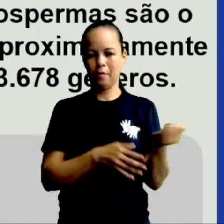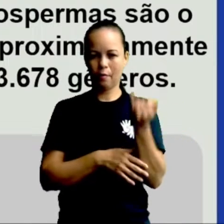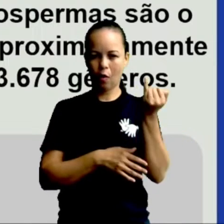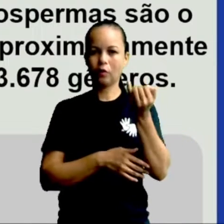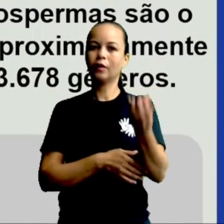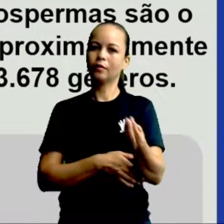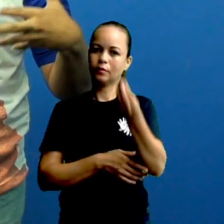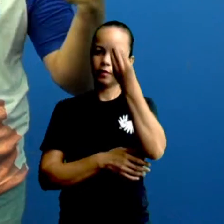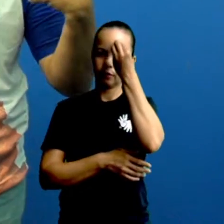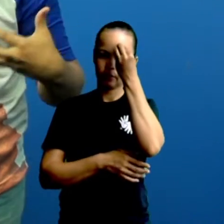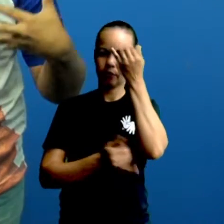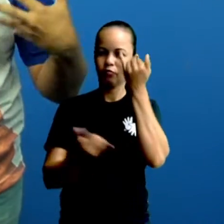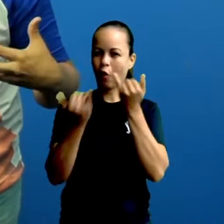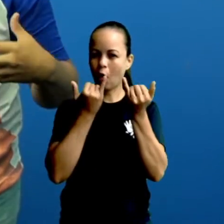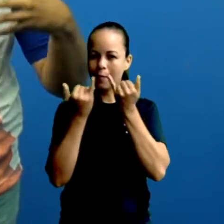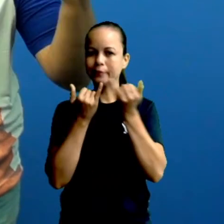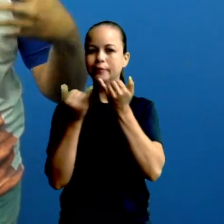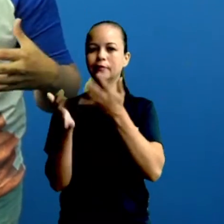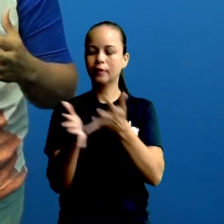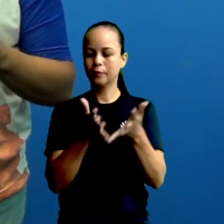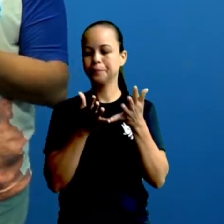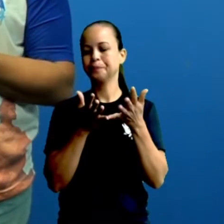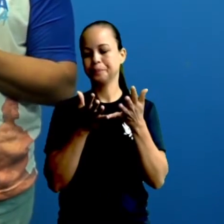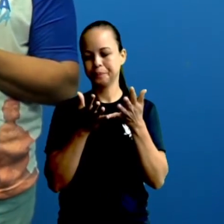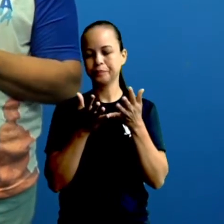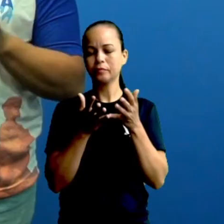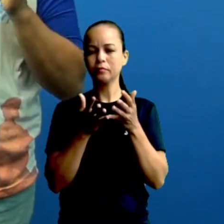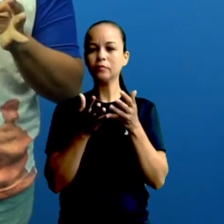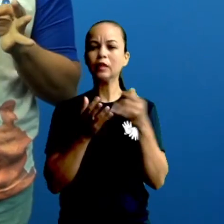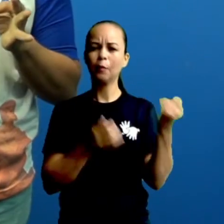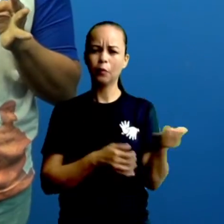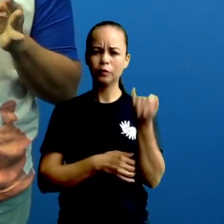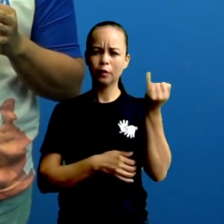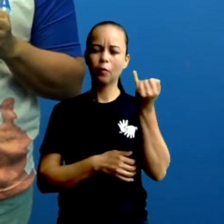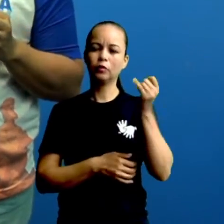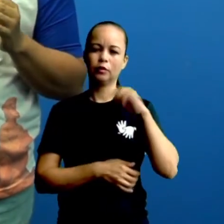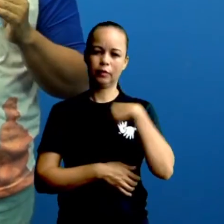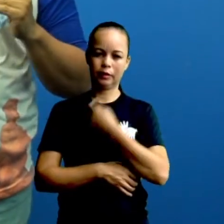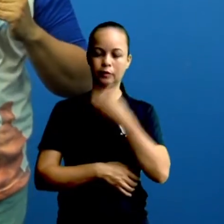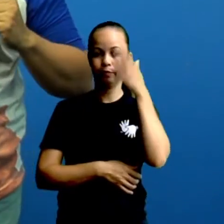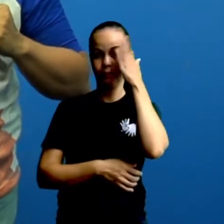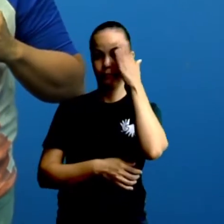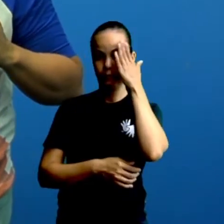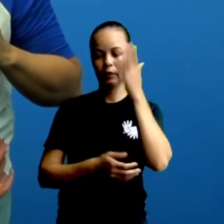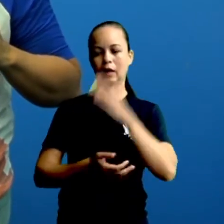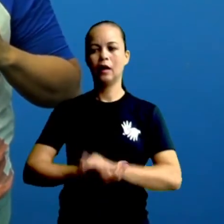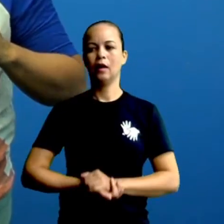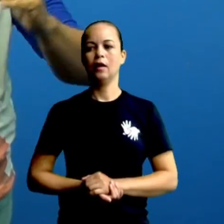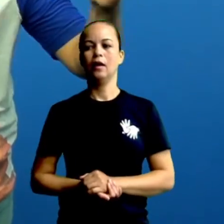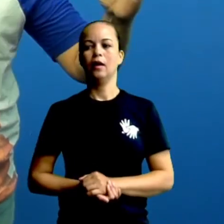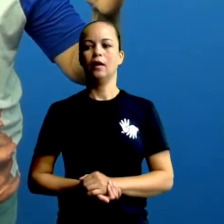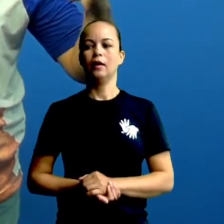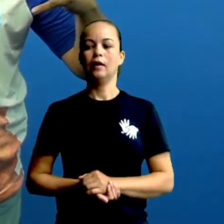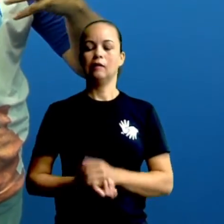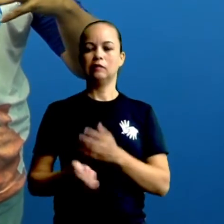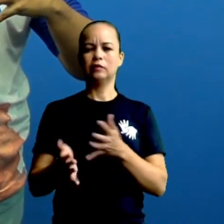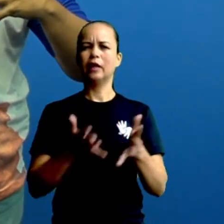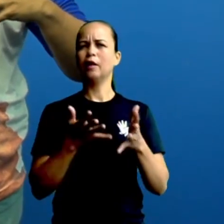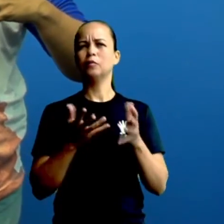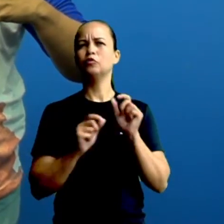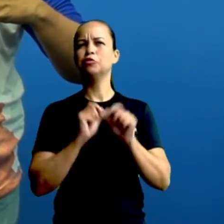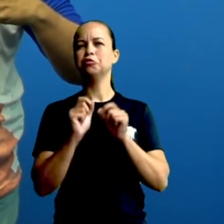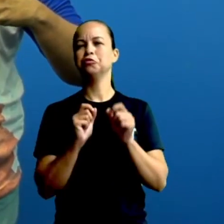de guardar essas informações que são muito, mas muito relevantes para a gente entender. Então, em termos de predominância, em